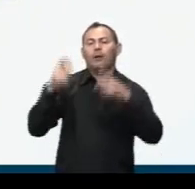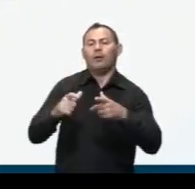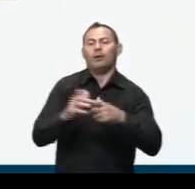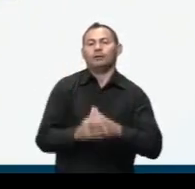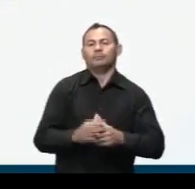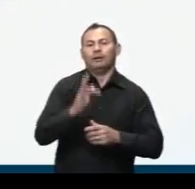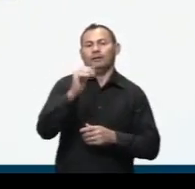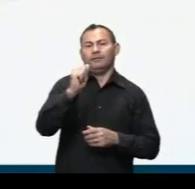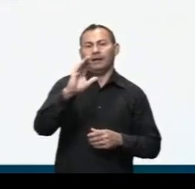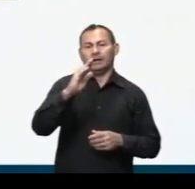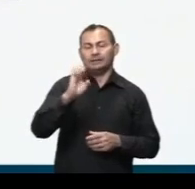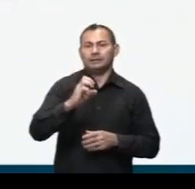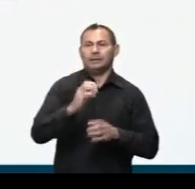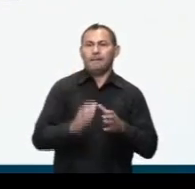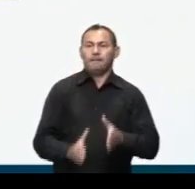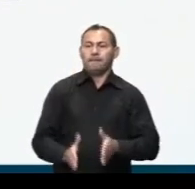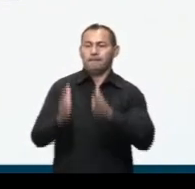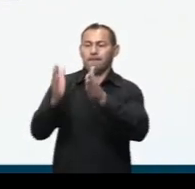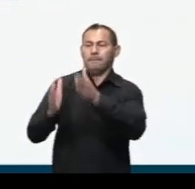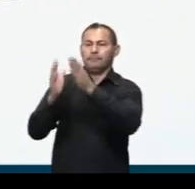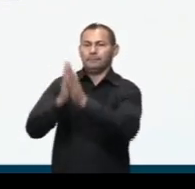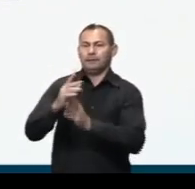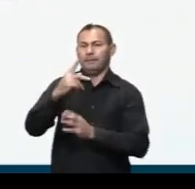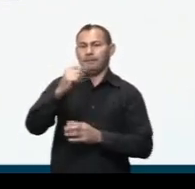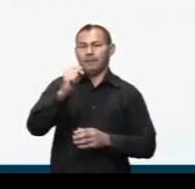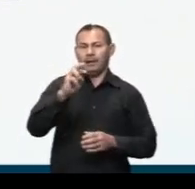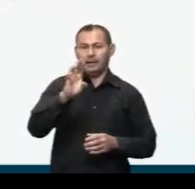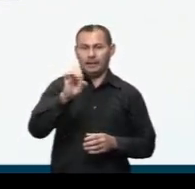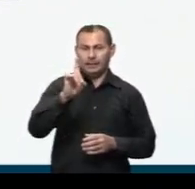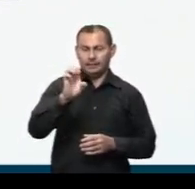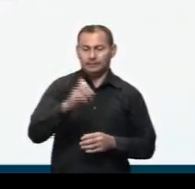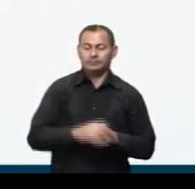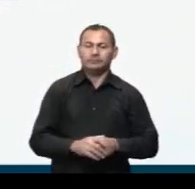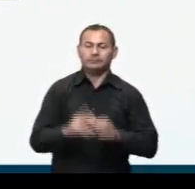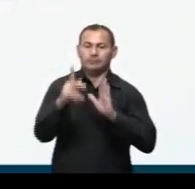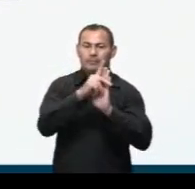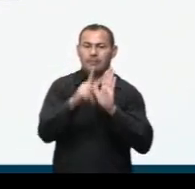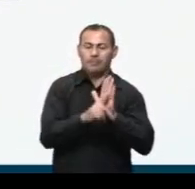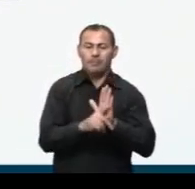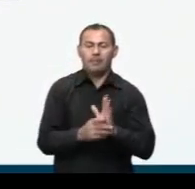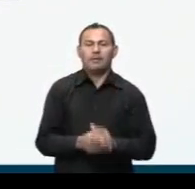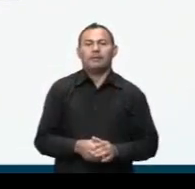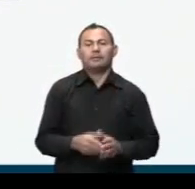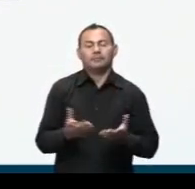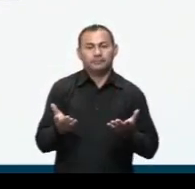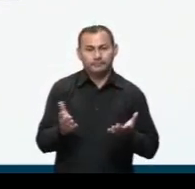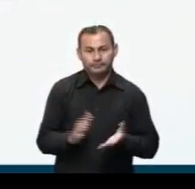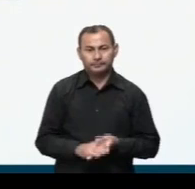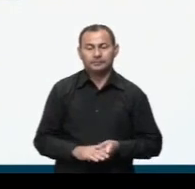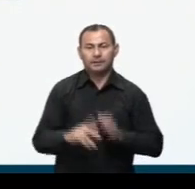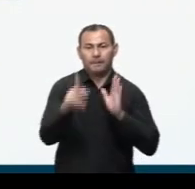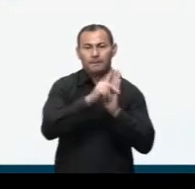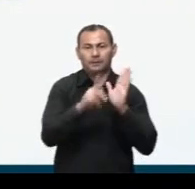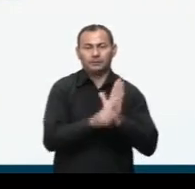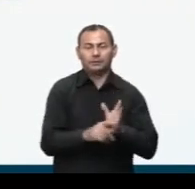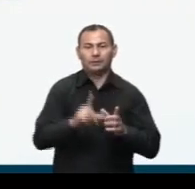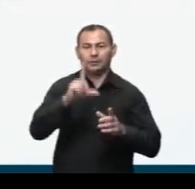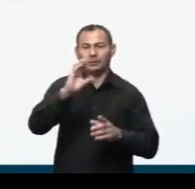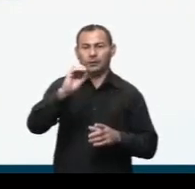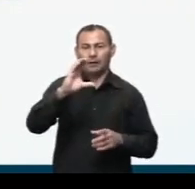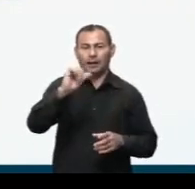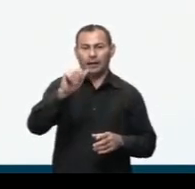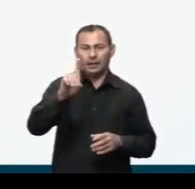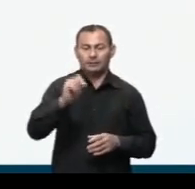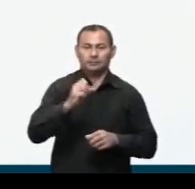estão as faces da parede ou os eixos da parede, o projeto vai especificar, e o projeto locado, tá,